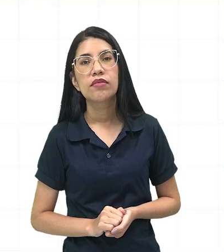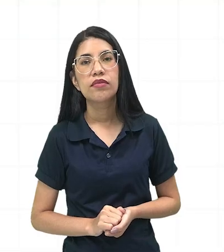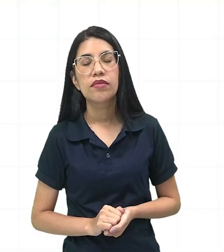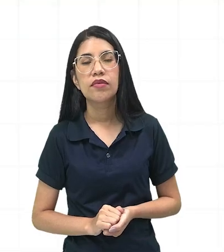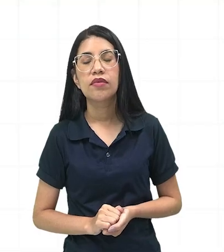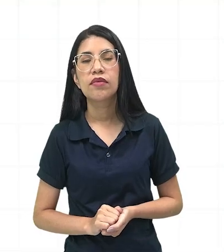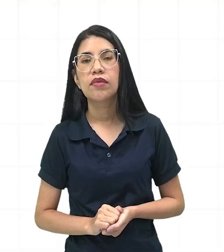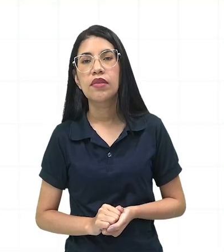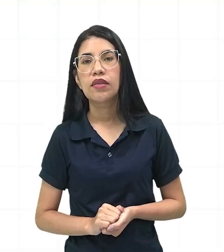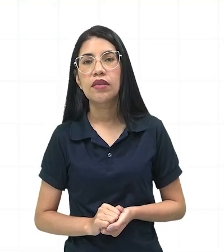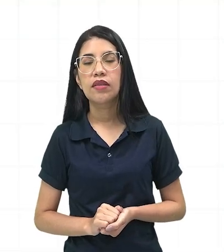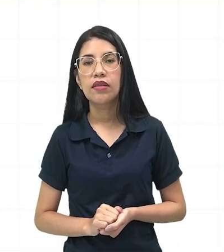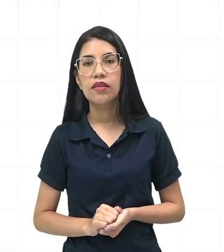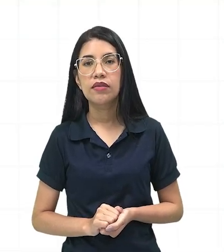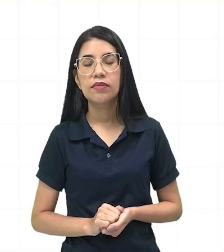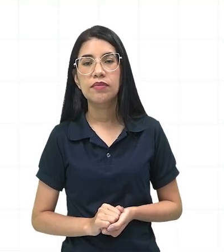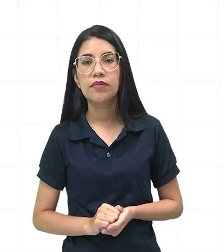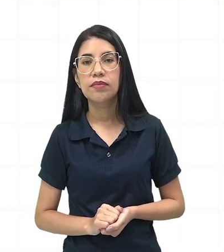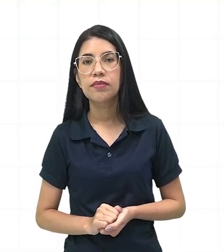seria a